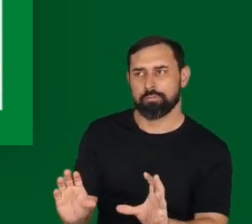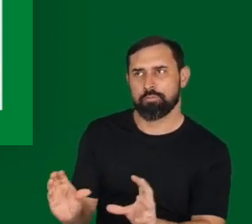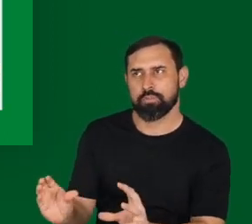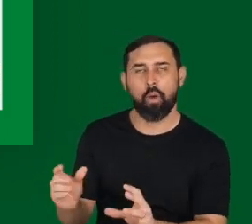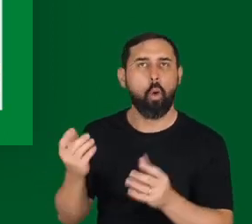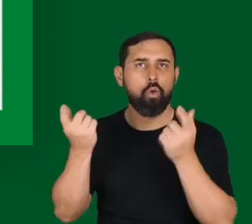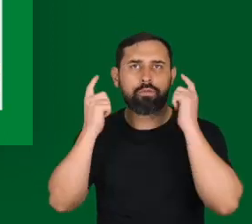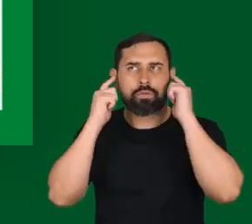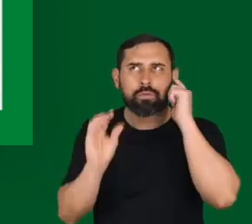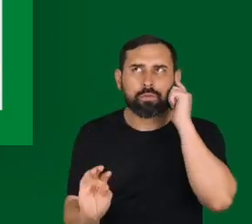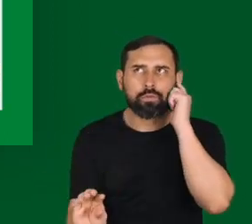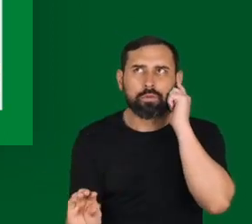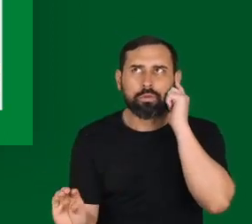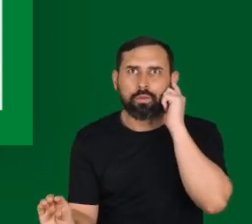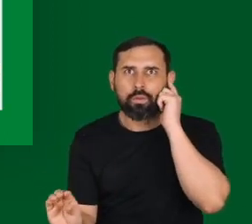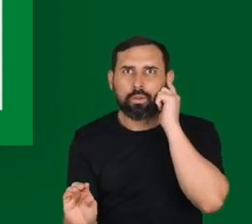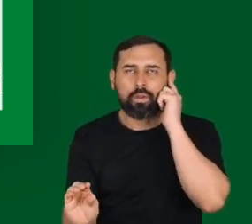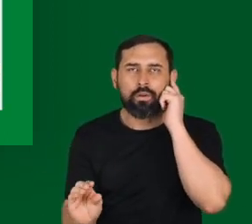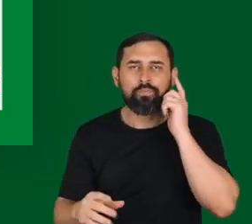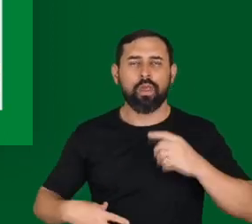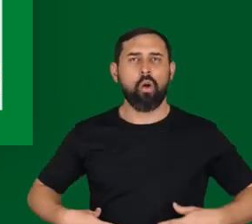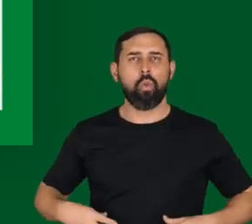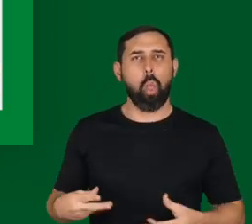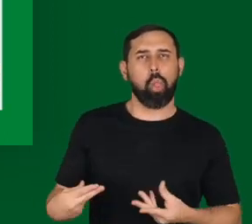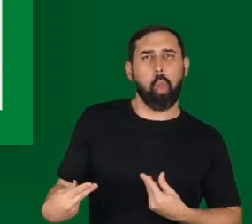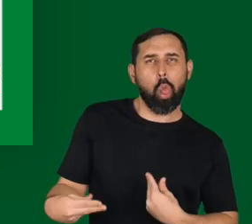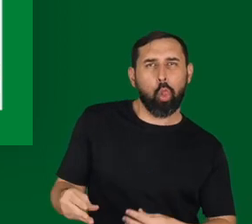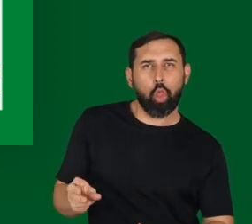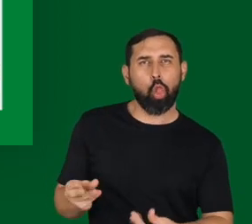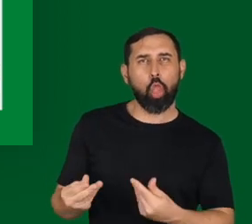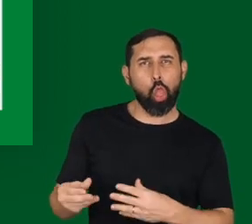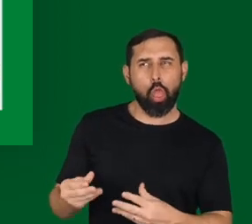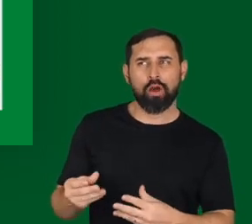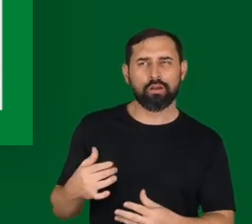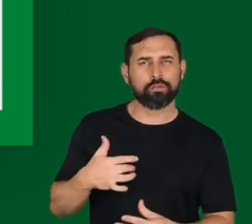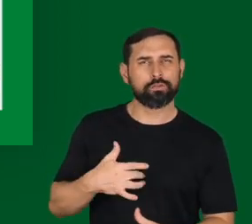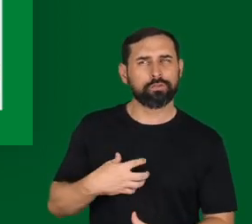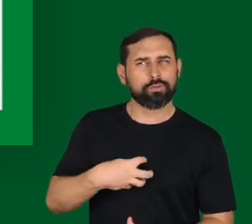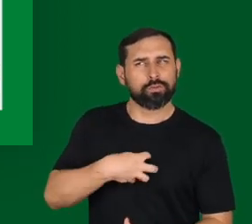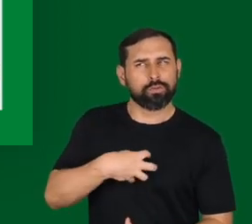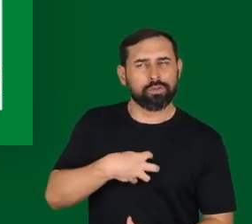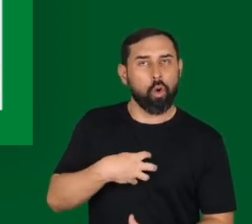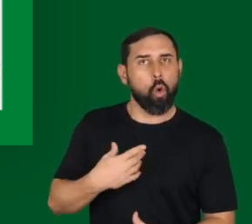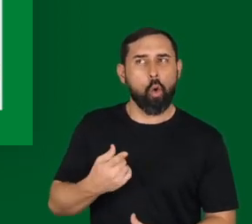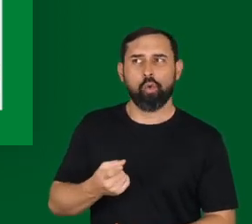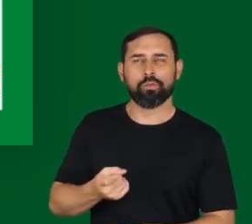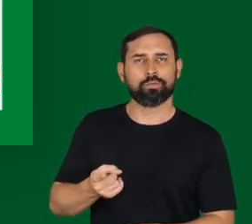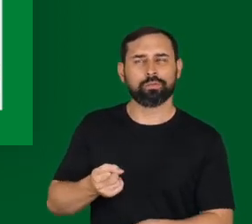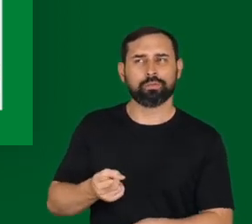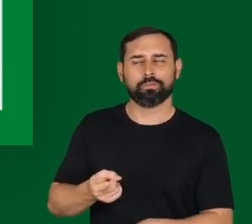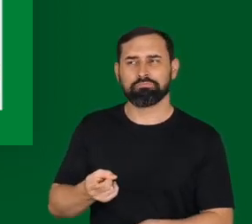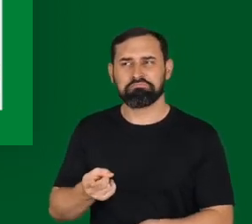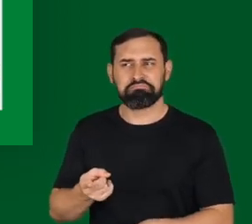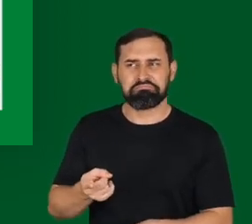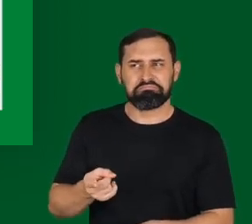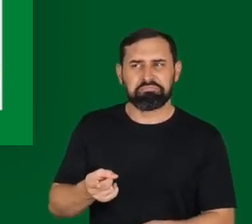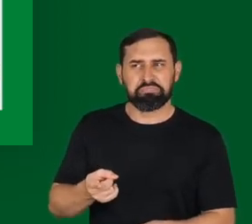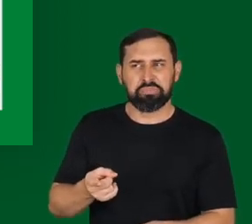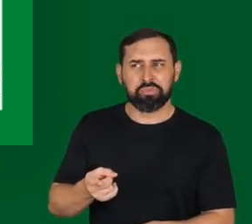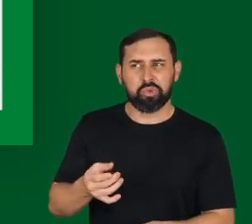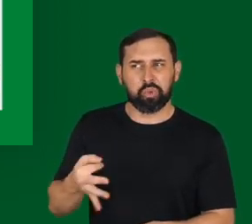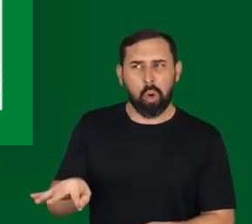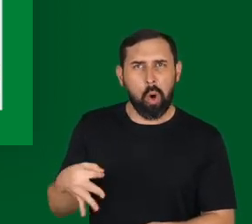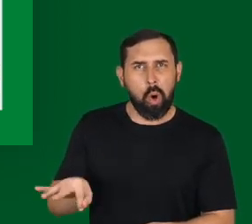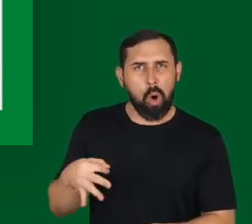quadrantes a palpação, posso fazer a ausculta. O que eu estou buscando ali? Se está flácido, se eu sinto alguma massa, se ele